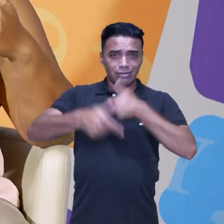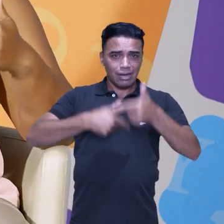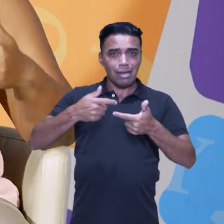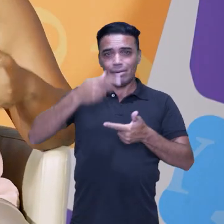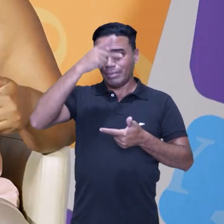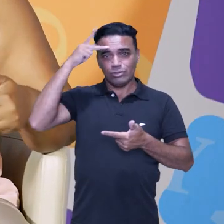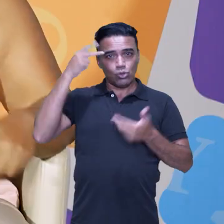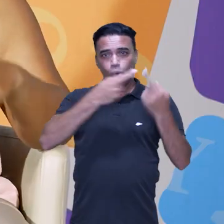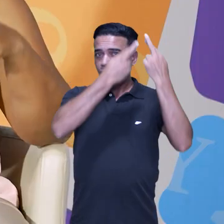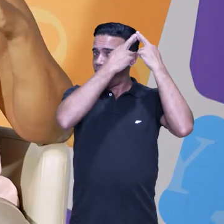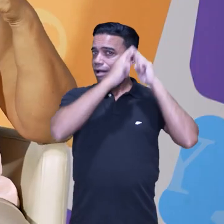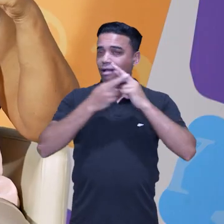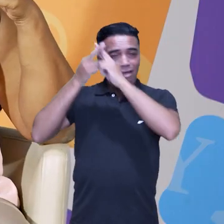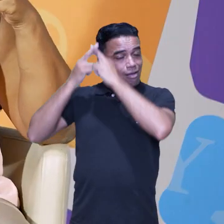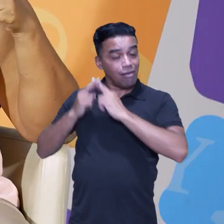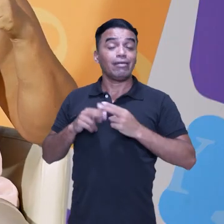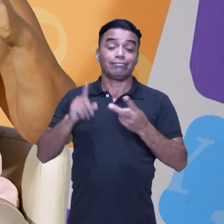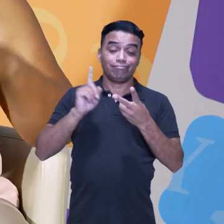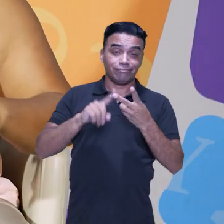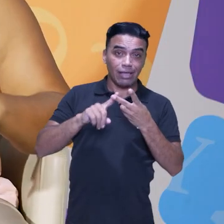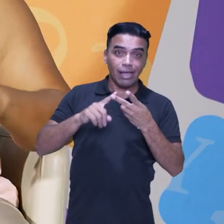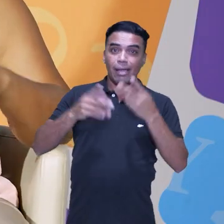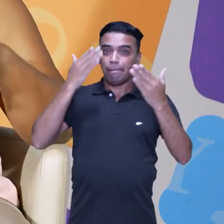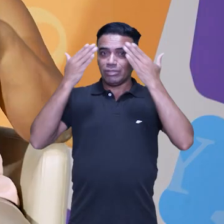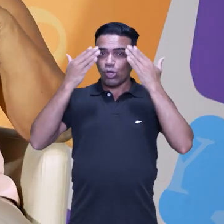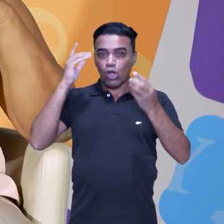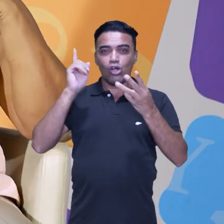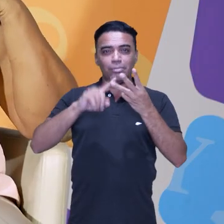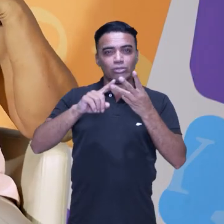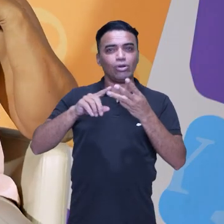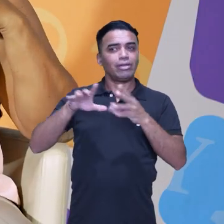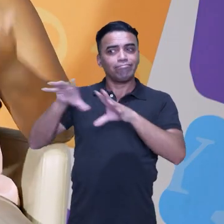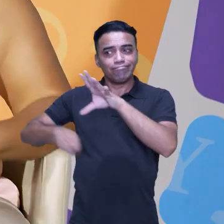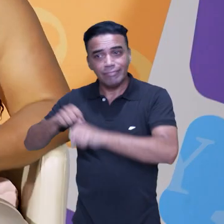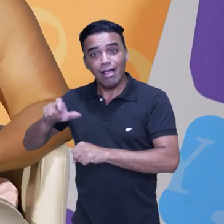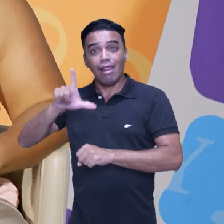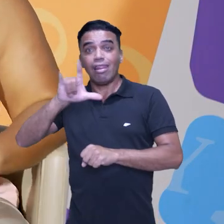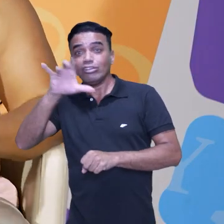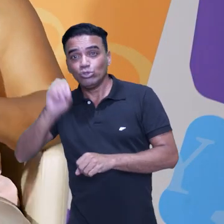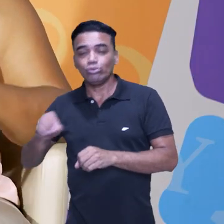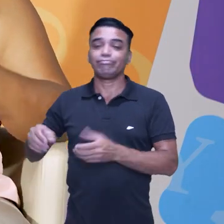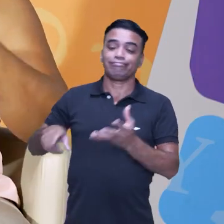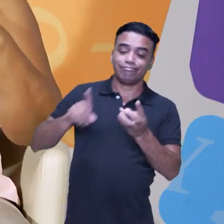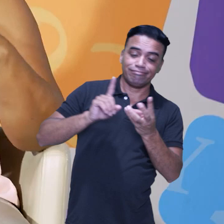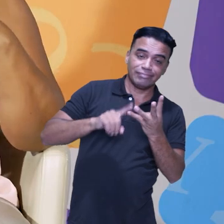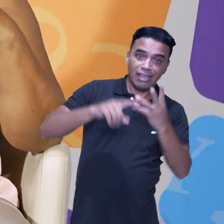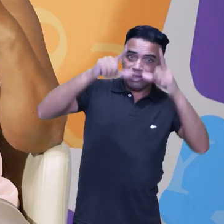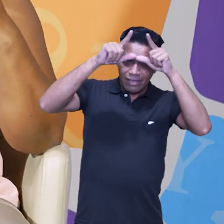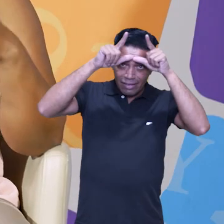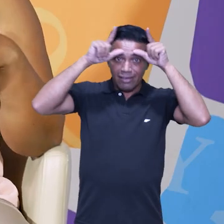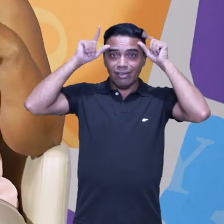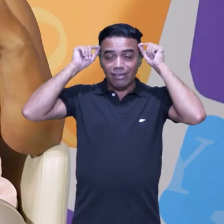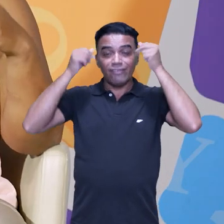A gente teve psicólogas, a gente teve garis, a gente teve enfermeiros, a gente teve